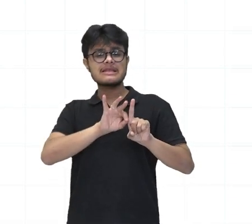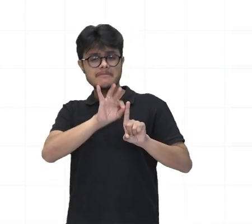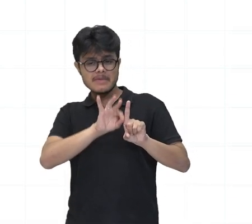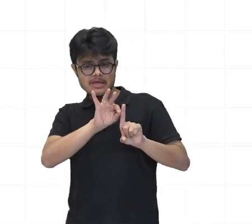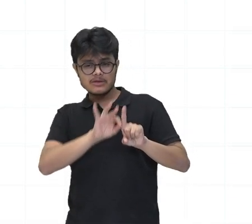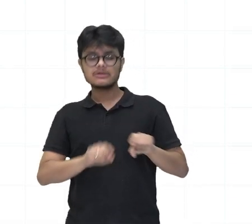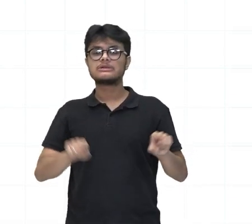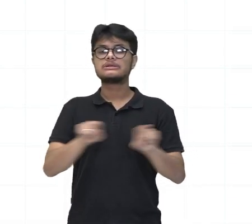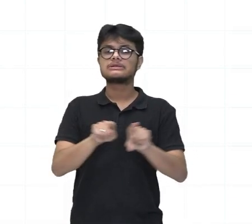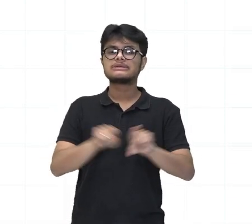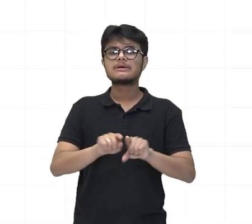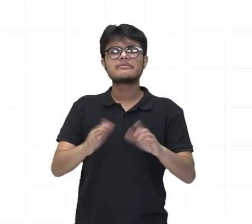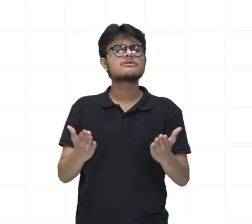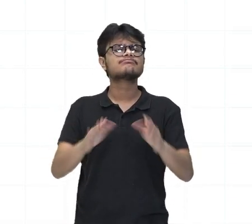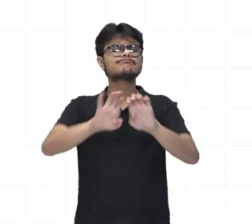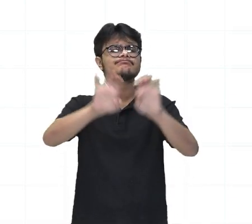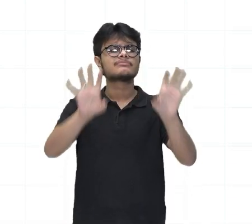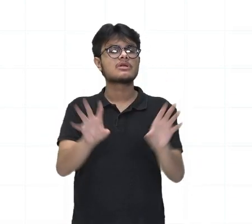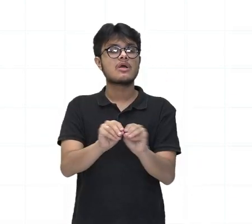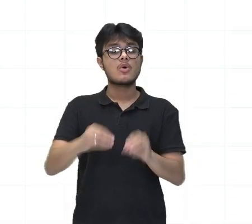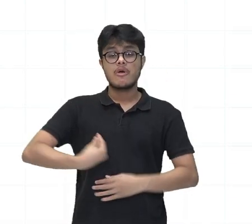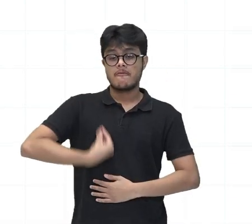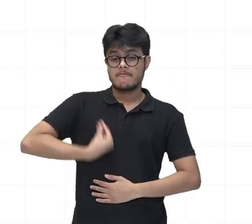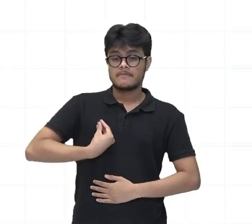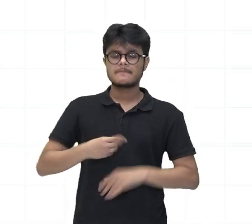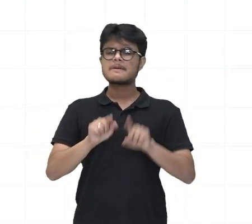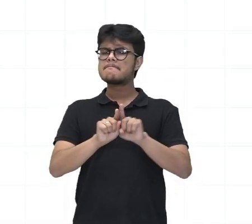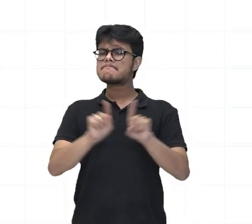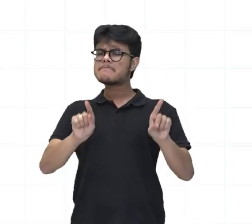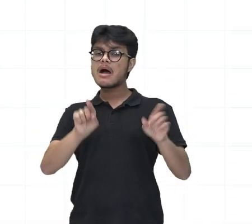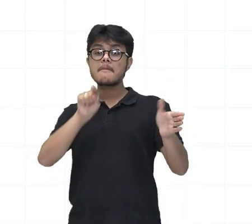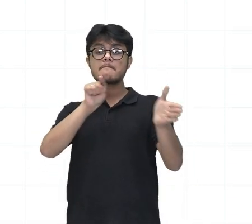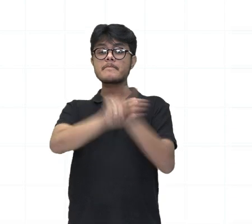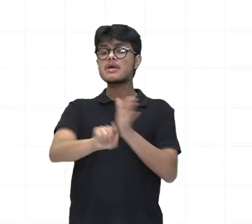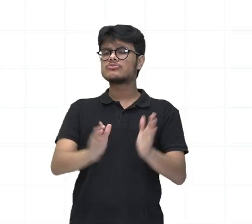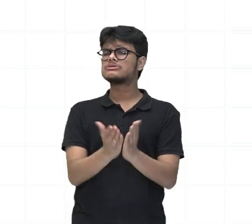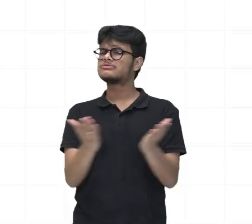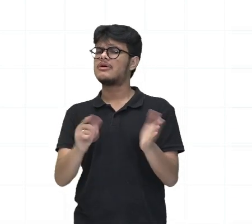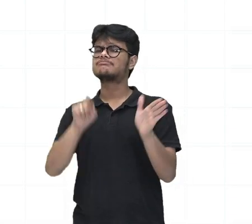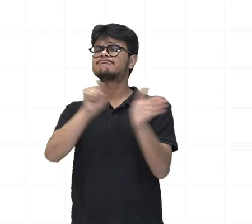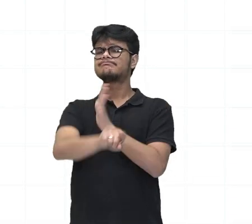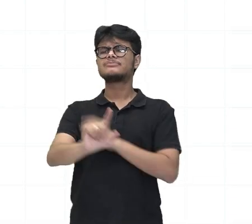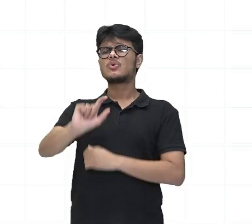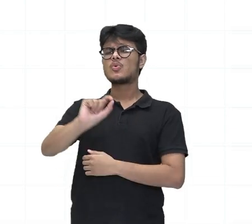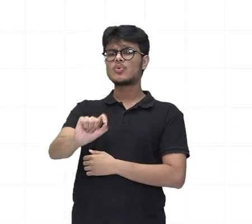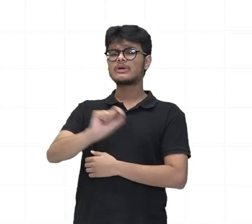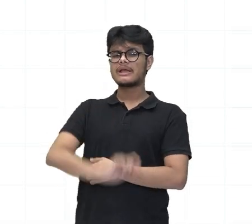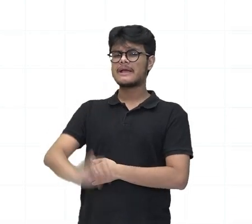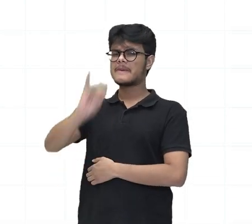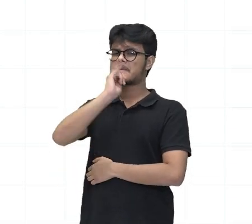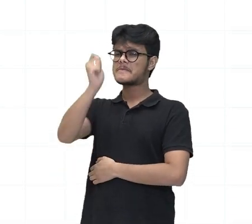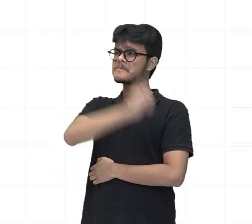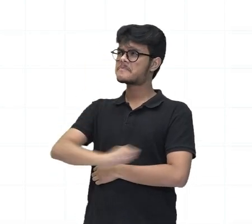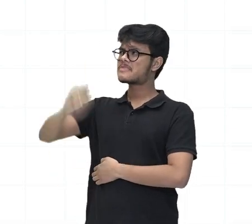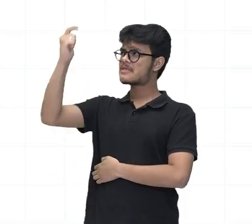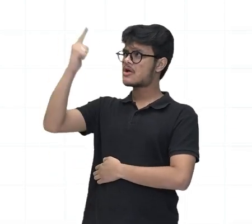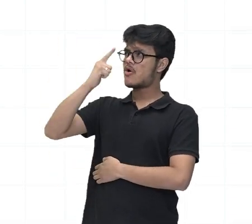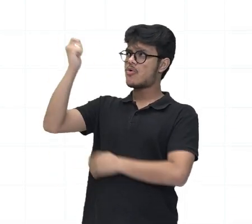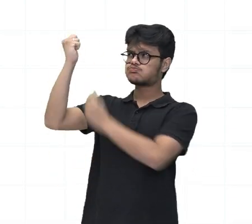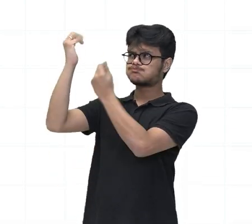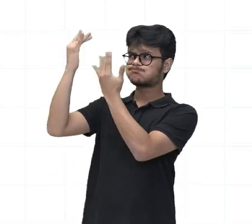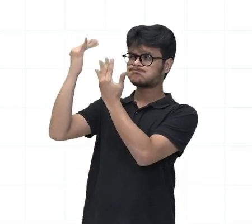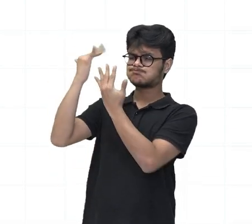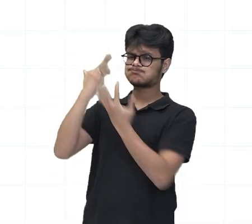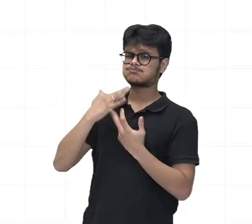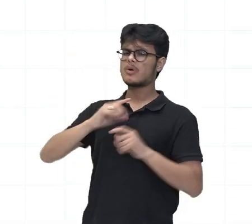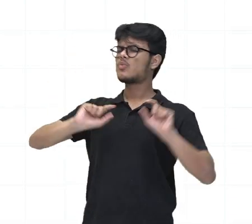os ecossistemas. Mas aí eu tenho uma pergunta para vocês. O que é a radiação solar? Então, é